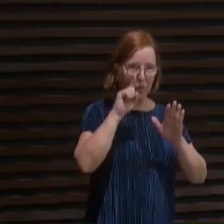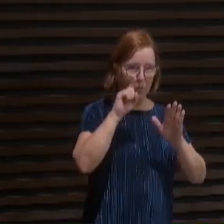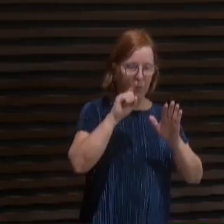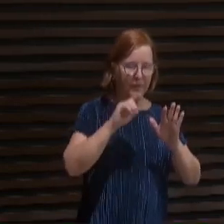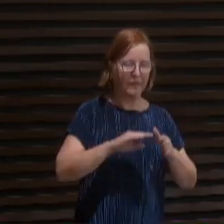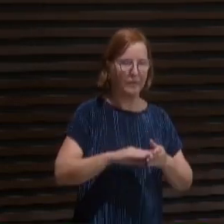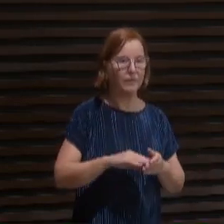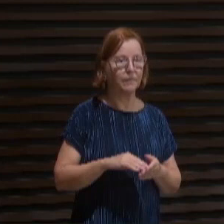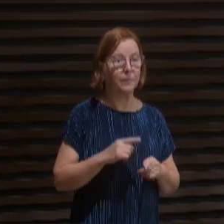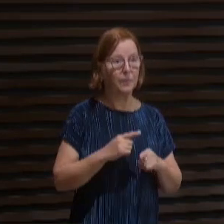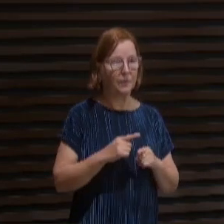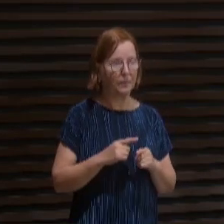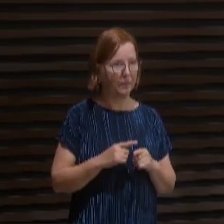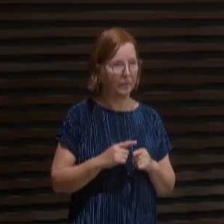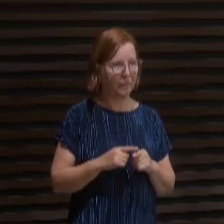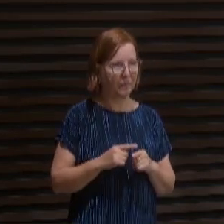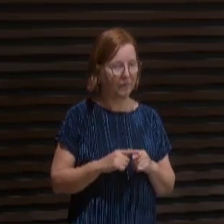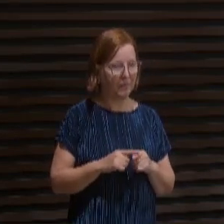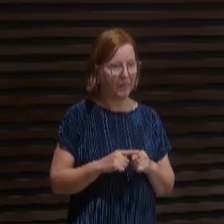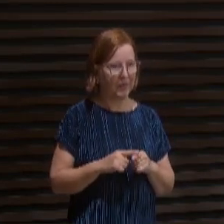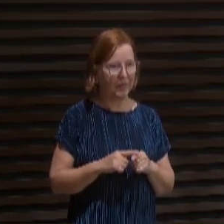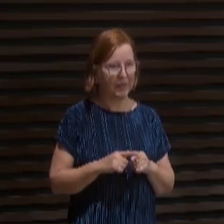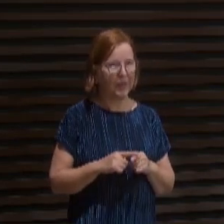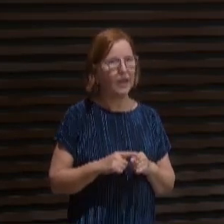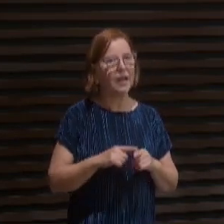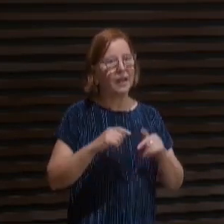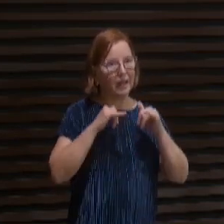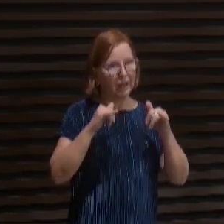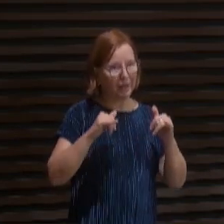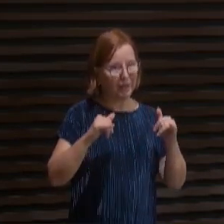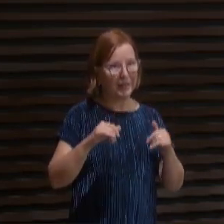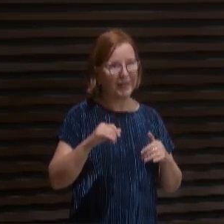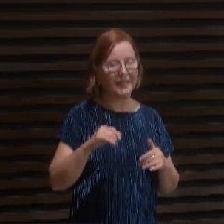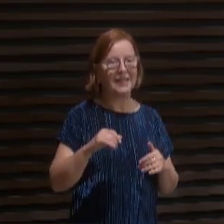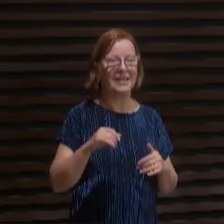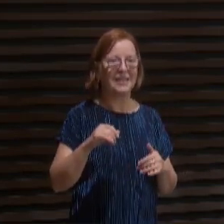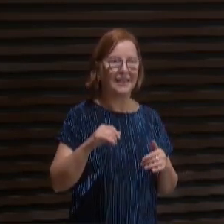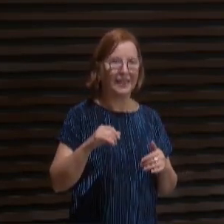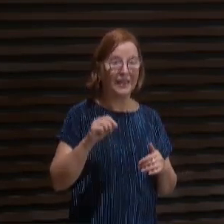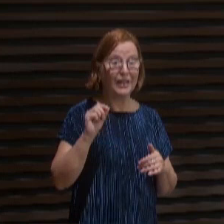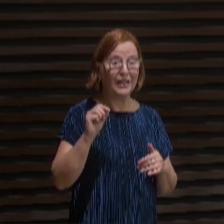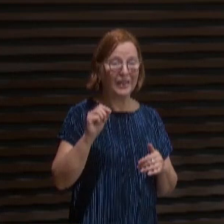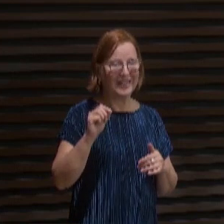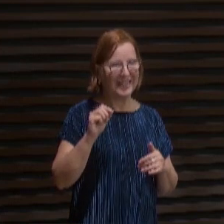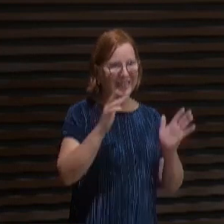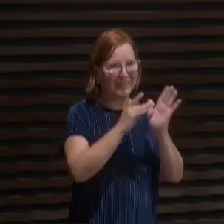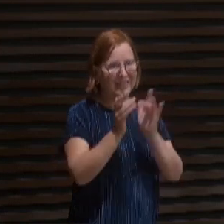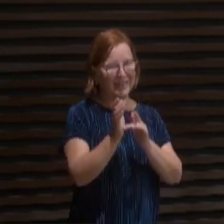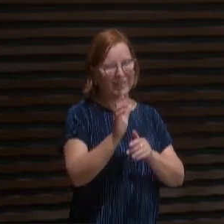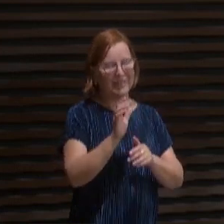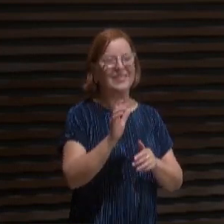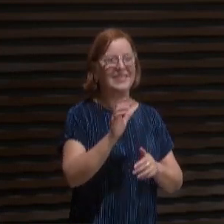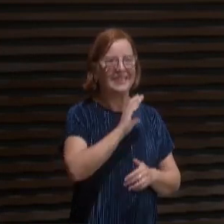porque Jesus na cruz, meu irmão, fez tudo. Ele pôde nos incluir naquele pacote. Ele não